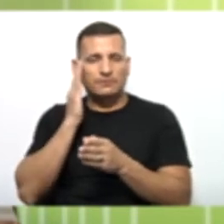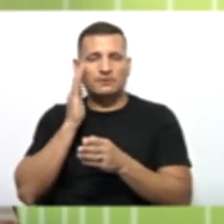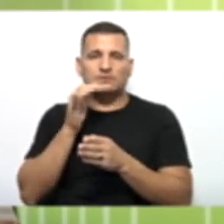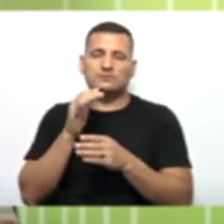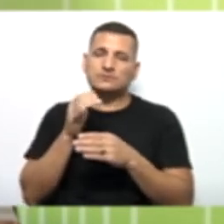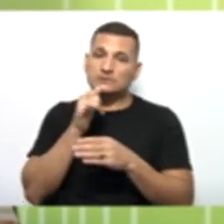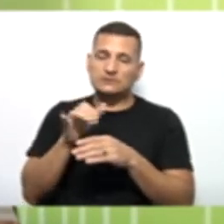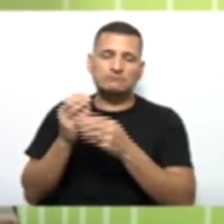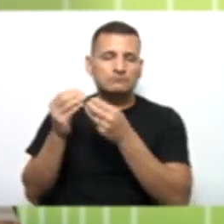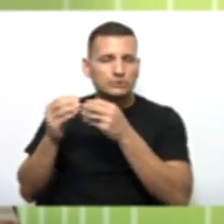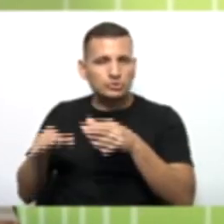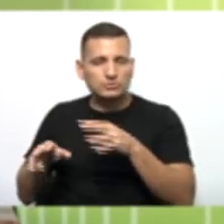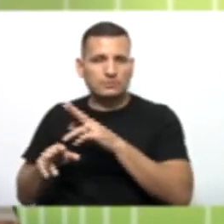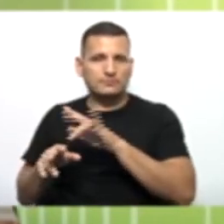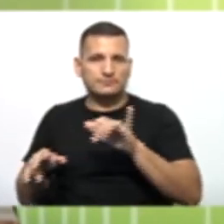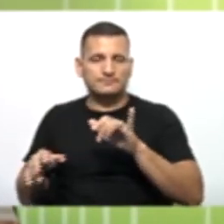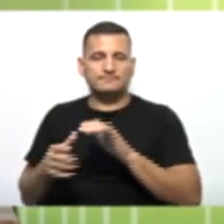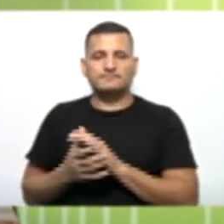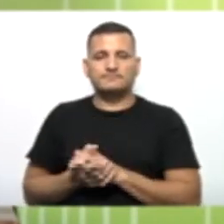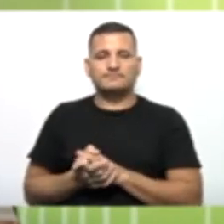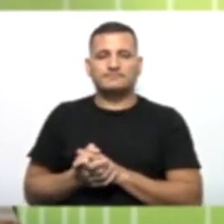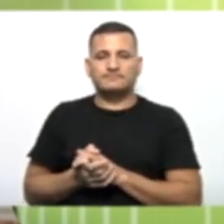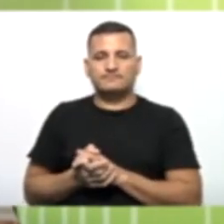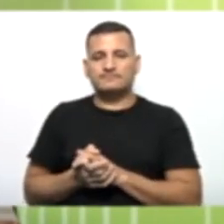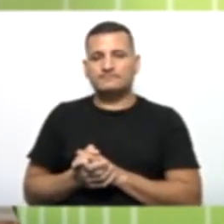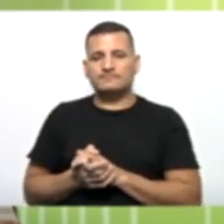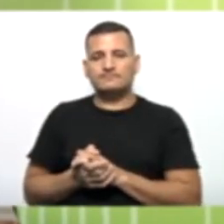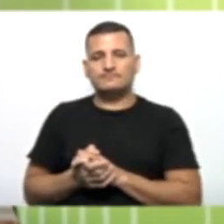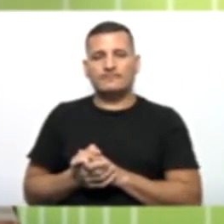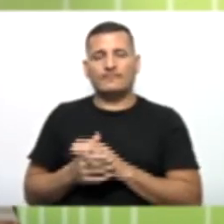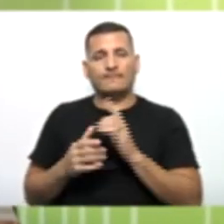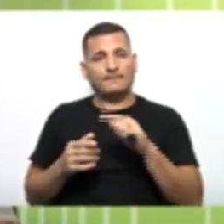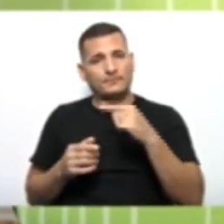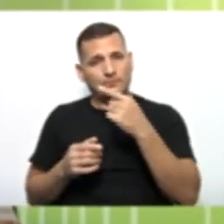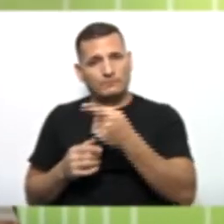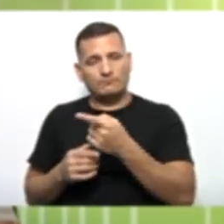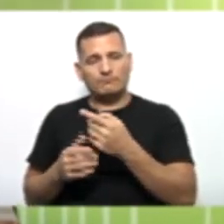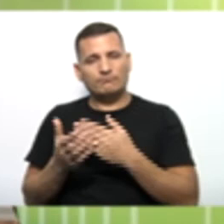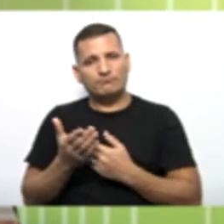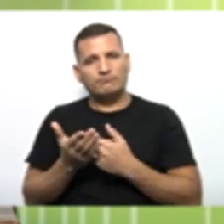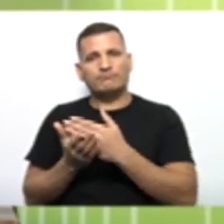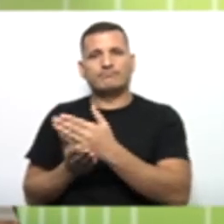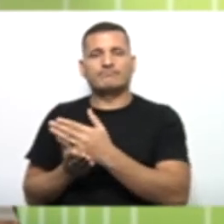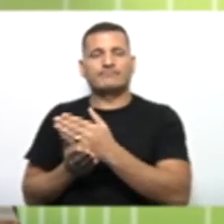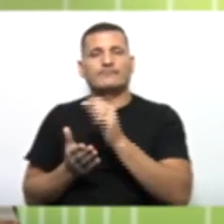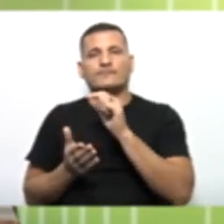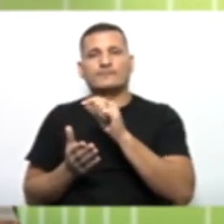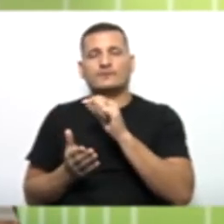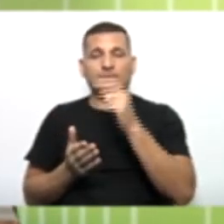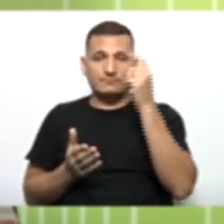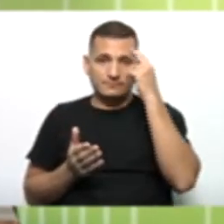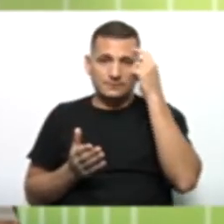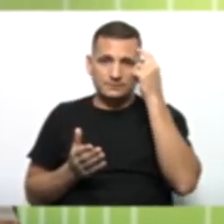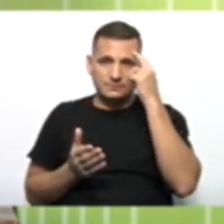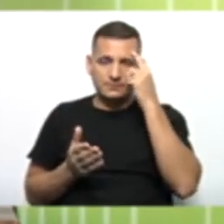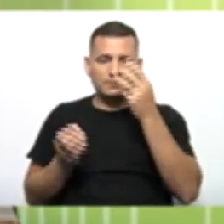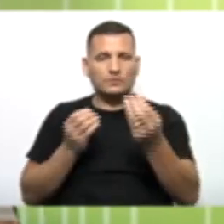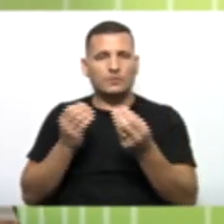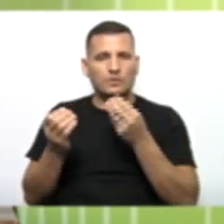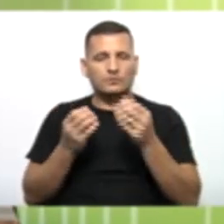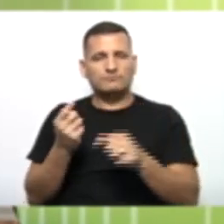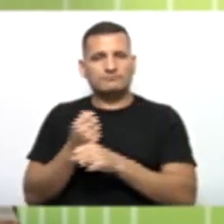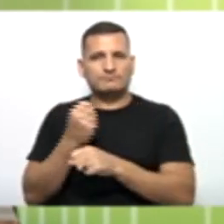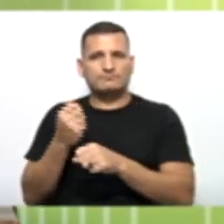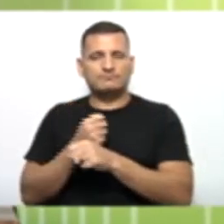impactados. E a partir daí, ela vai poder implementar, vai poder pensar maneiras de construir essa